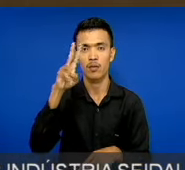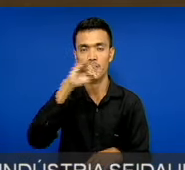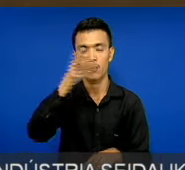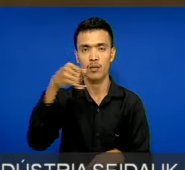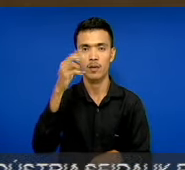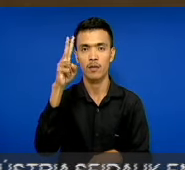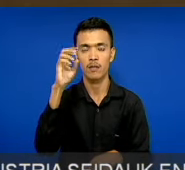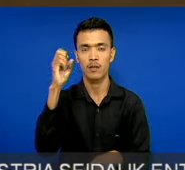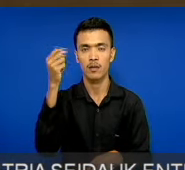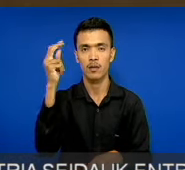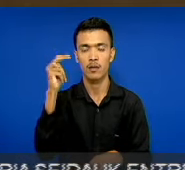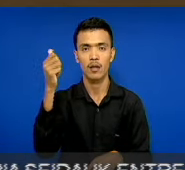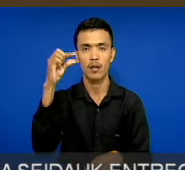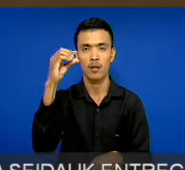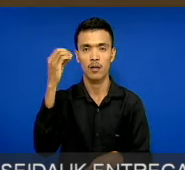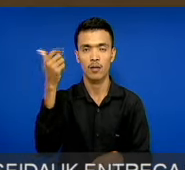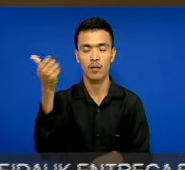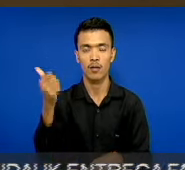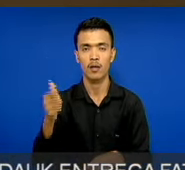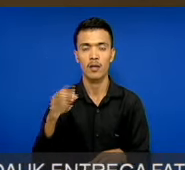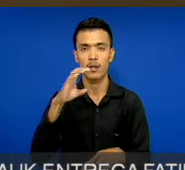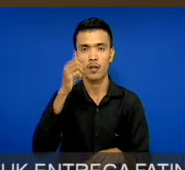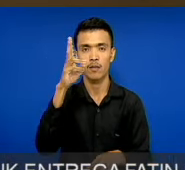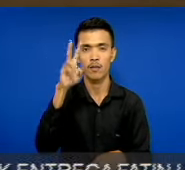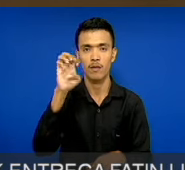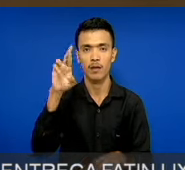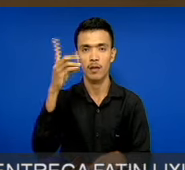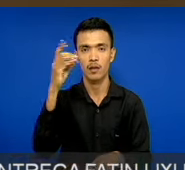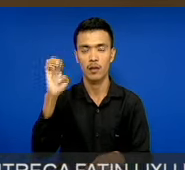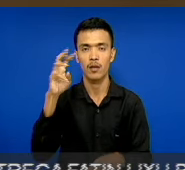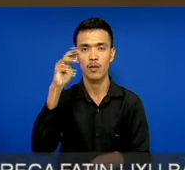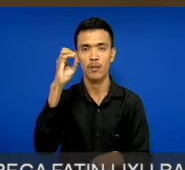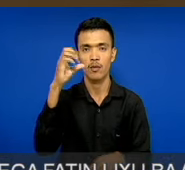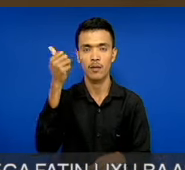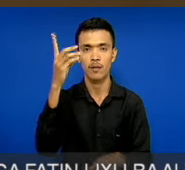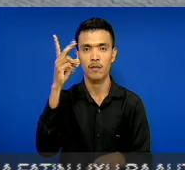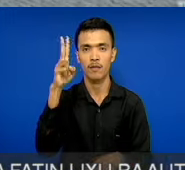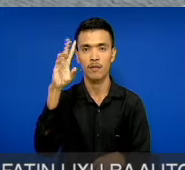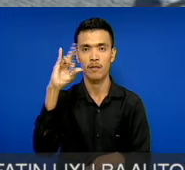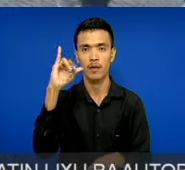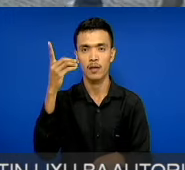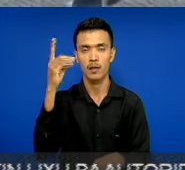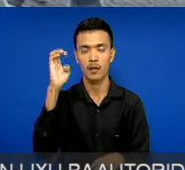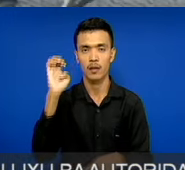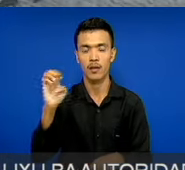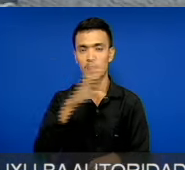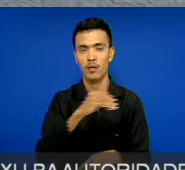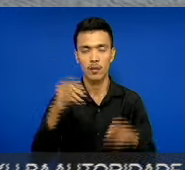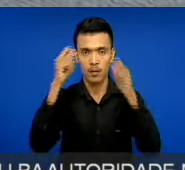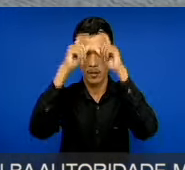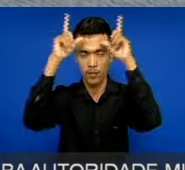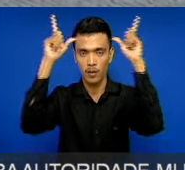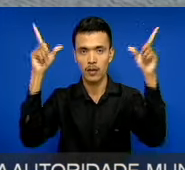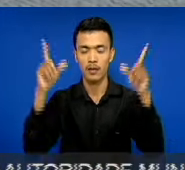Angola, Portugal, Cabo Verde, Moçambique, inclui Timor-Leste. Dia que ouvintes telespectadores rádio na televisão Timor-Leste,